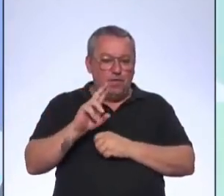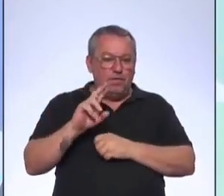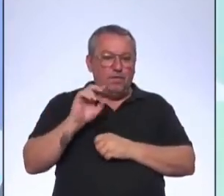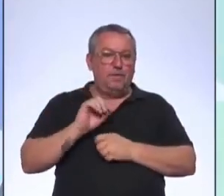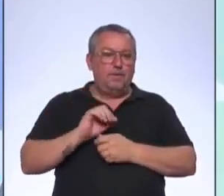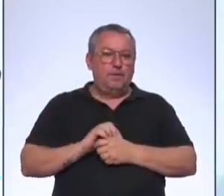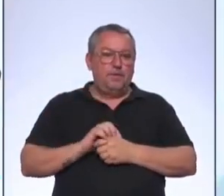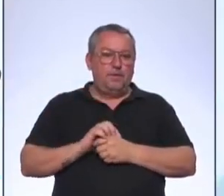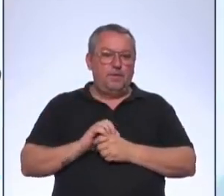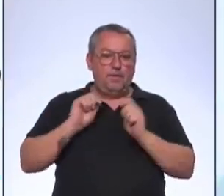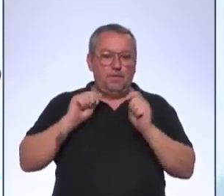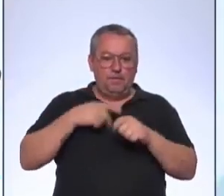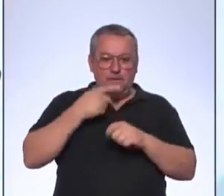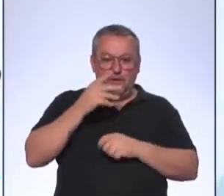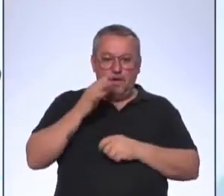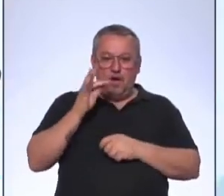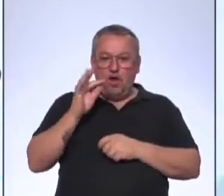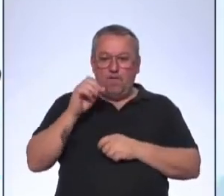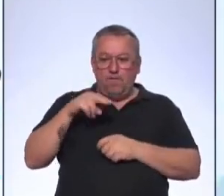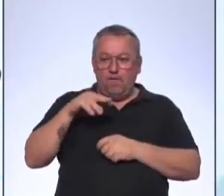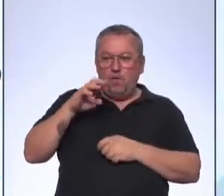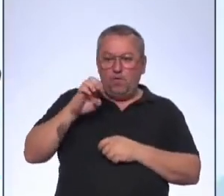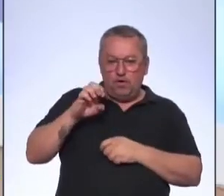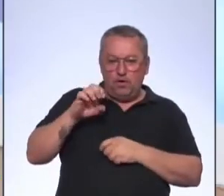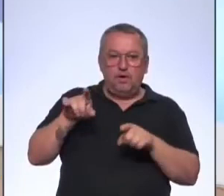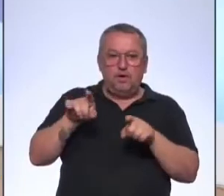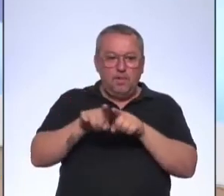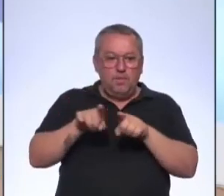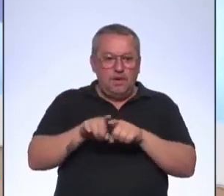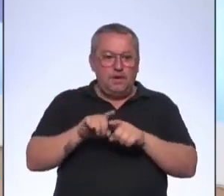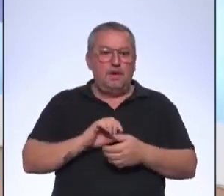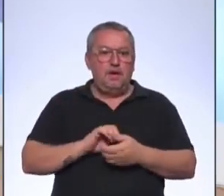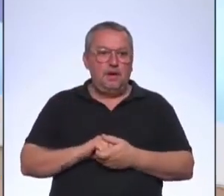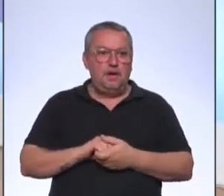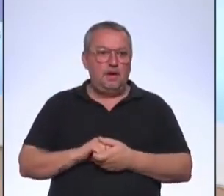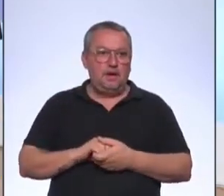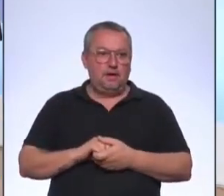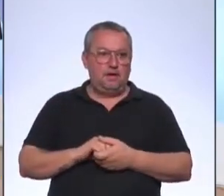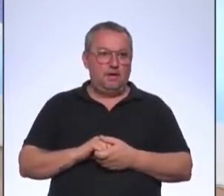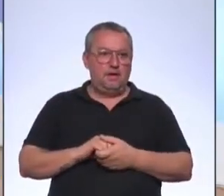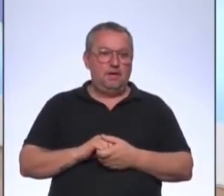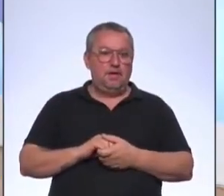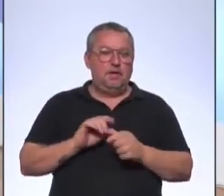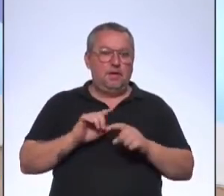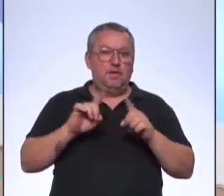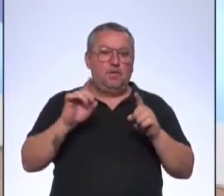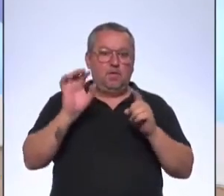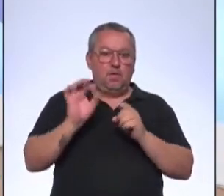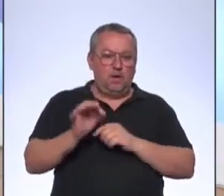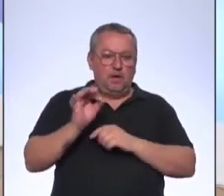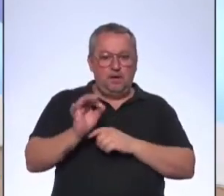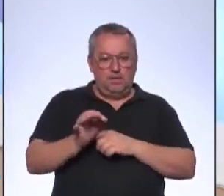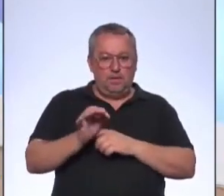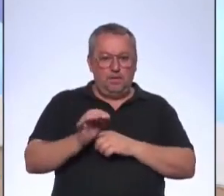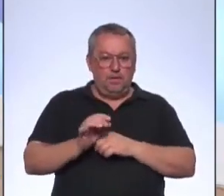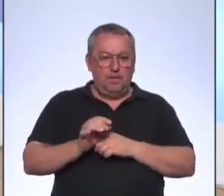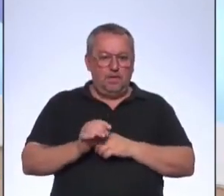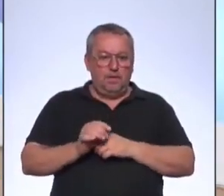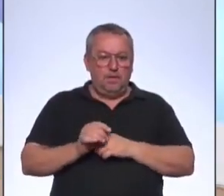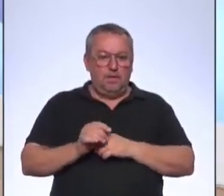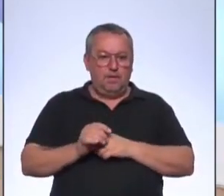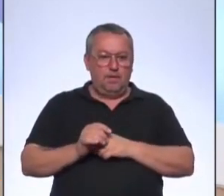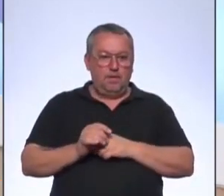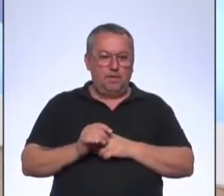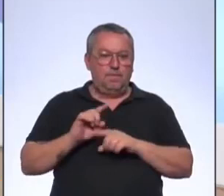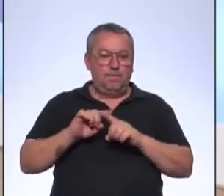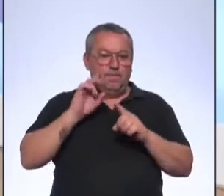cultura. Podemos chamar de fontes materiais também? São fontes materiais, Ok. corretamente. Tem mais